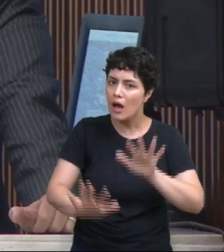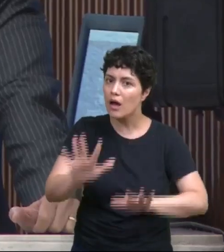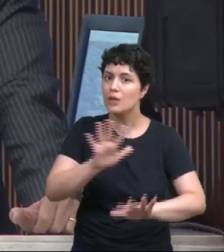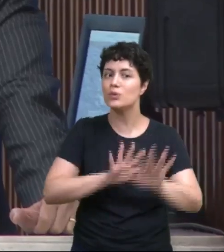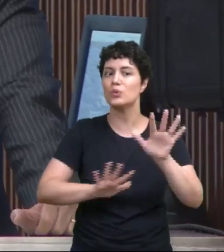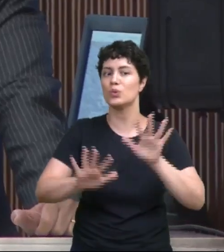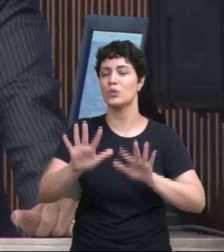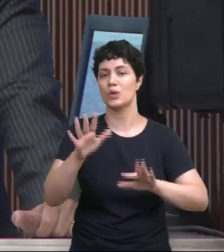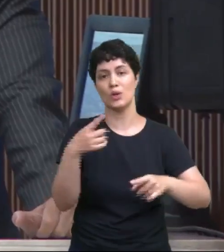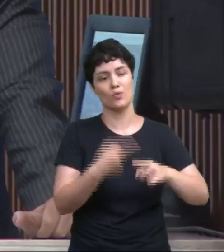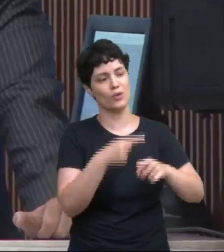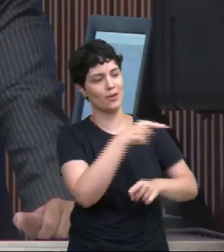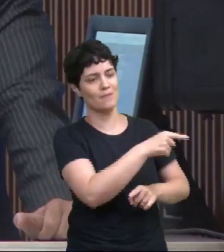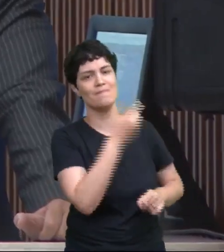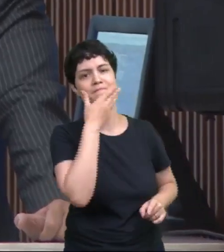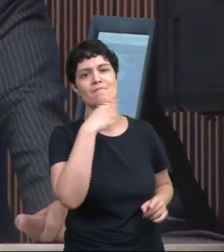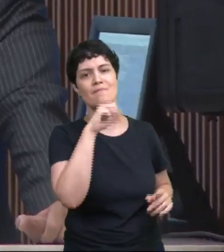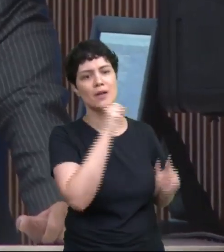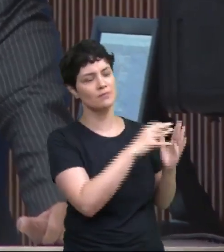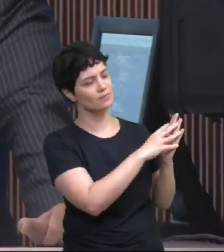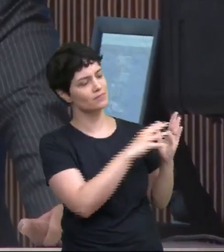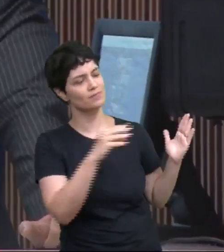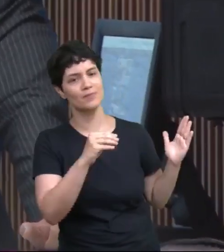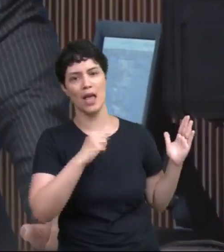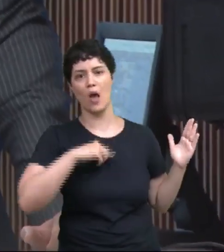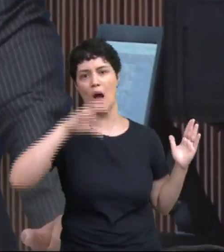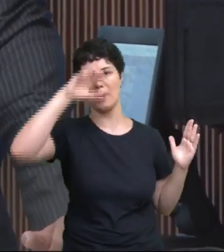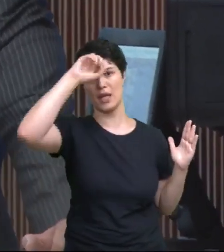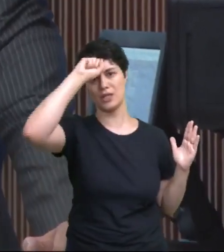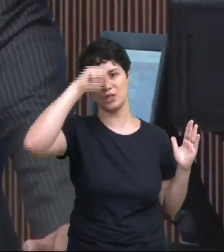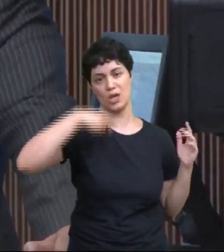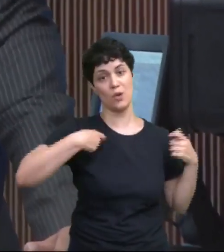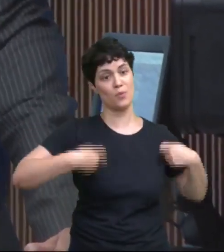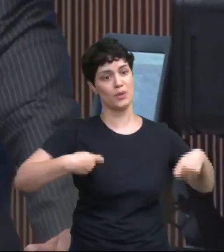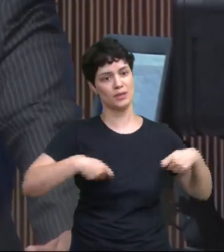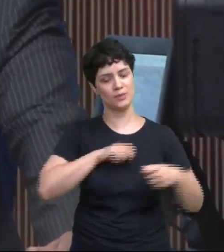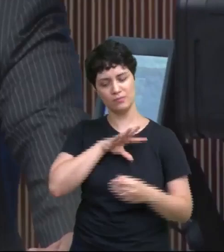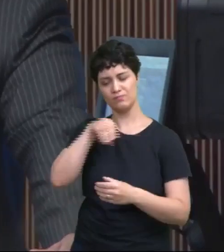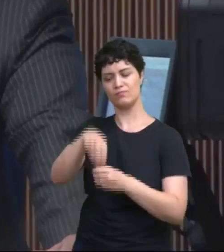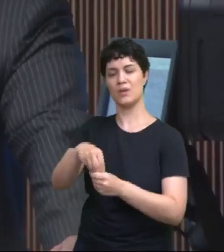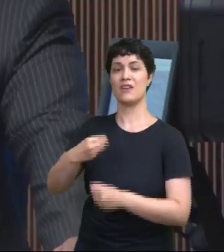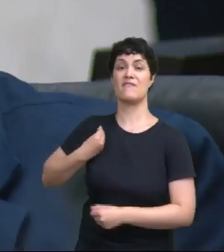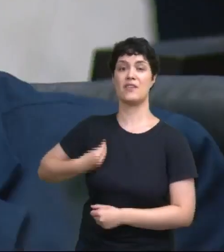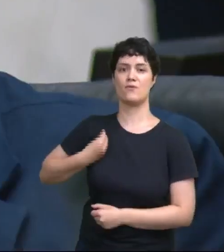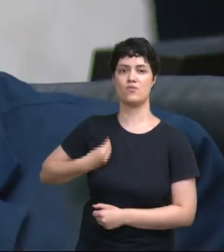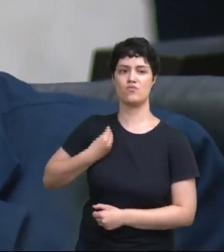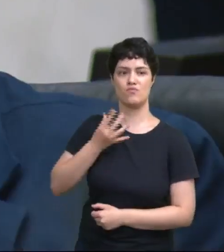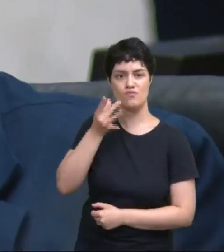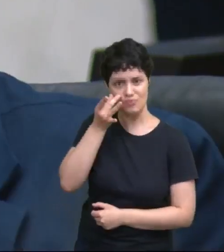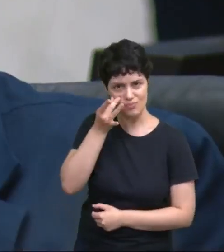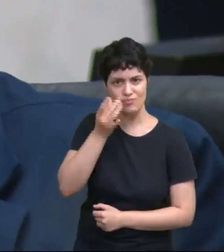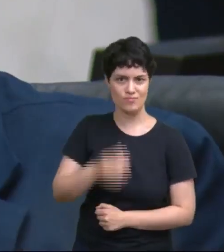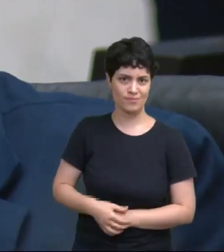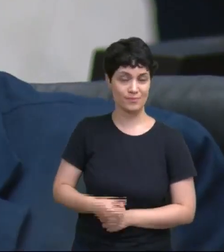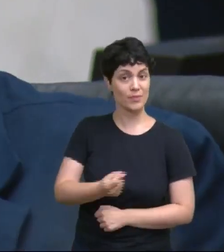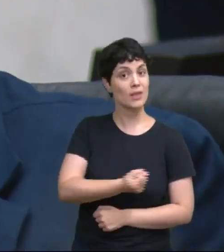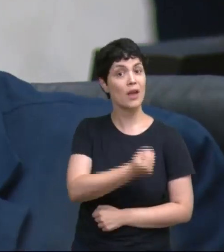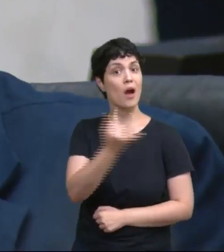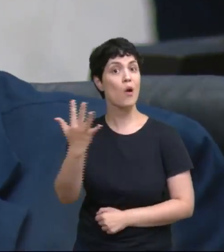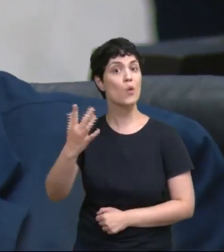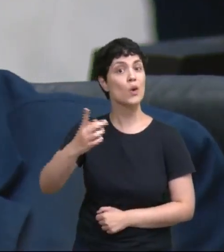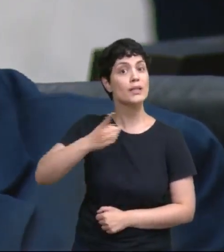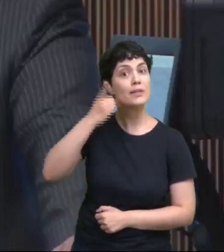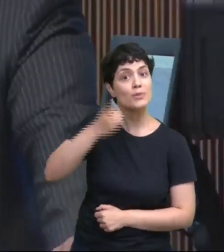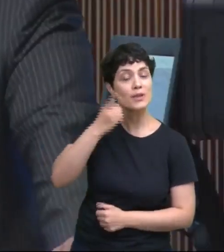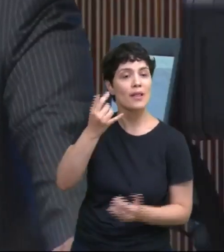Eu aprendi com meu pai a estar presente. Alguns deputados brincam comigo que